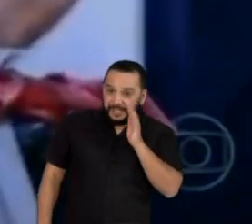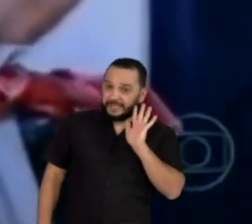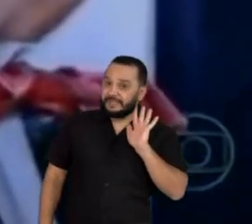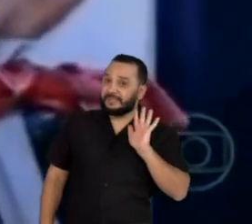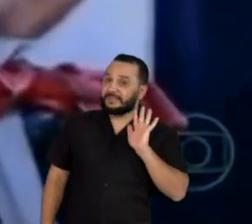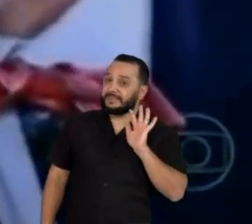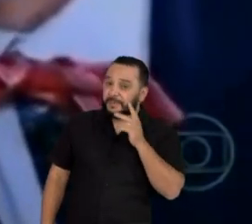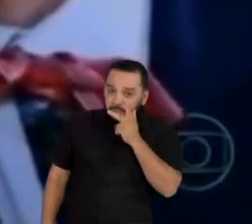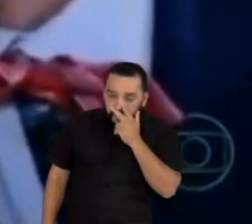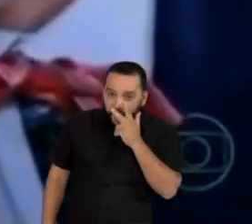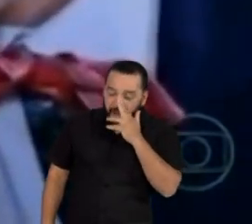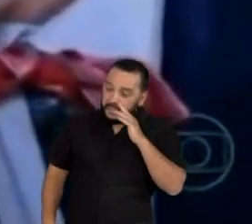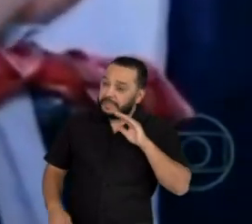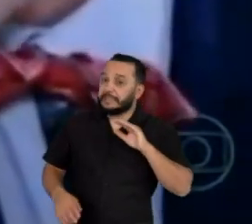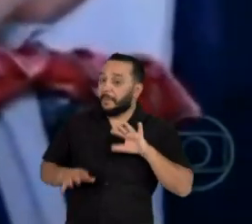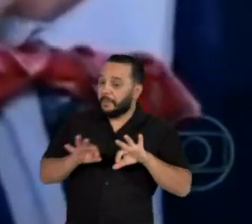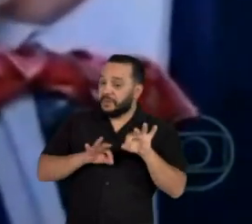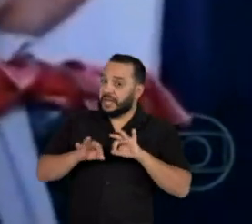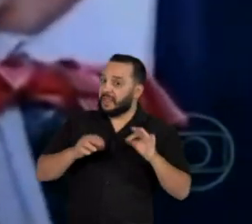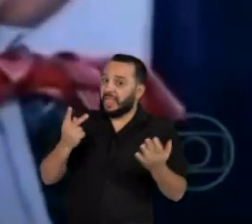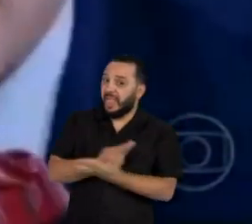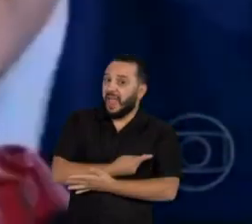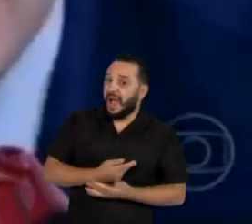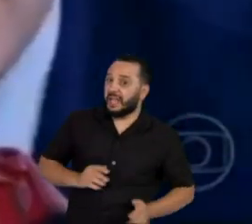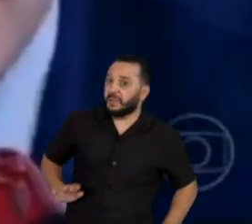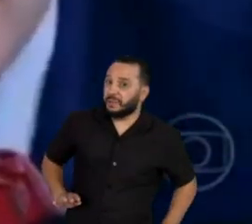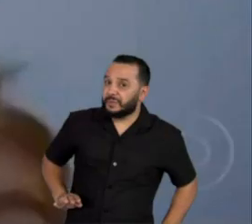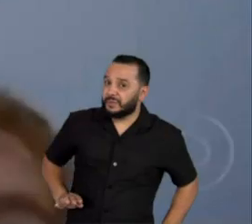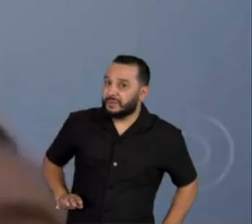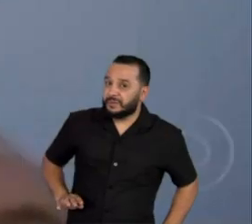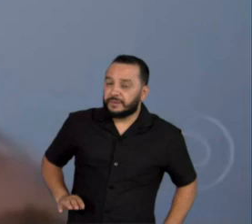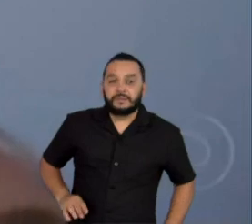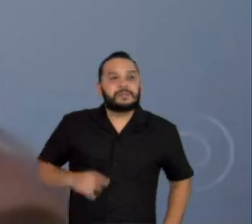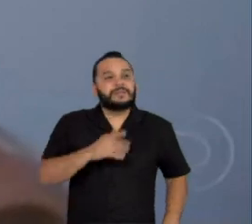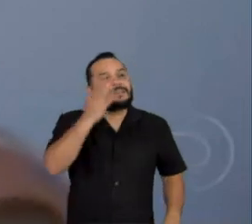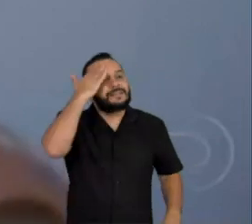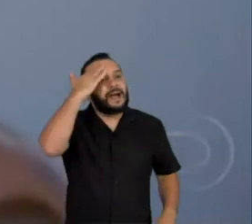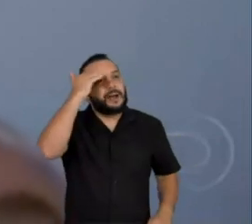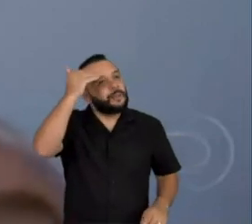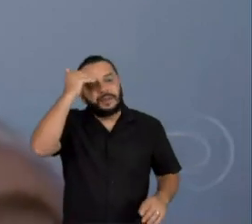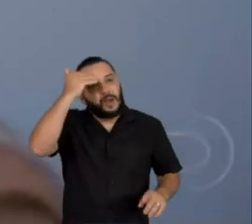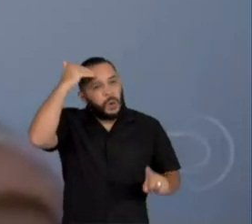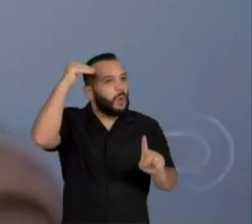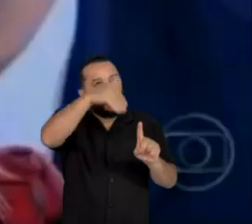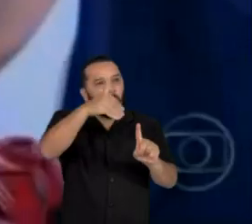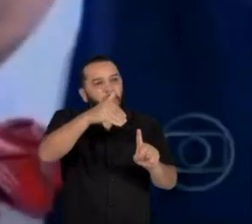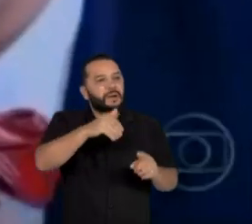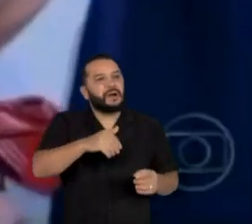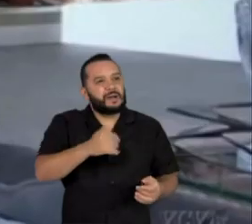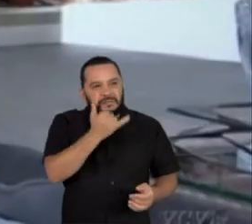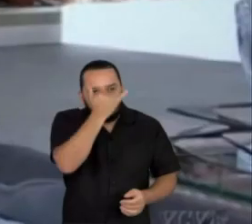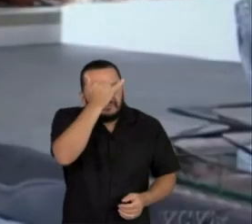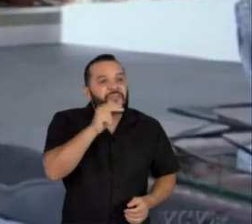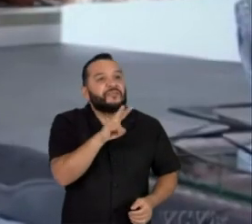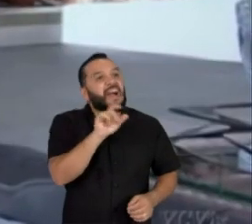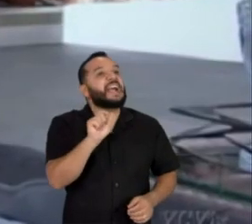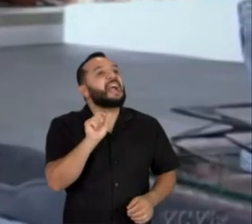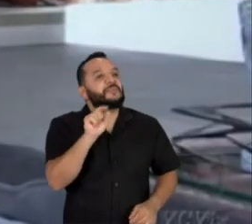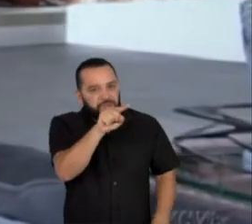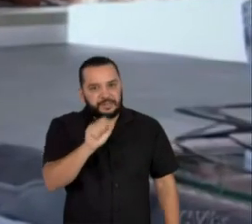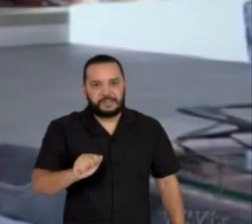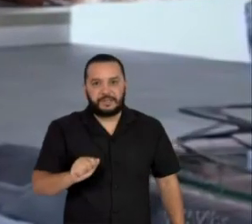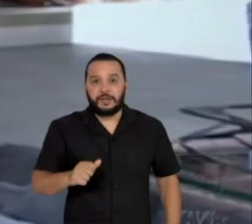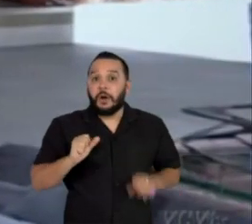Parece, né, que nosso plano não deu certo. E você sabe quem é que vai pagar o pato? Posso pelo menos fazer